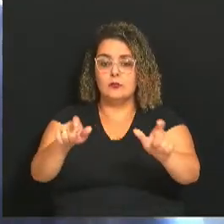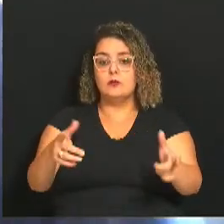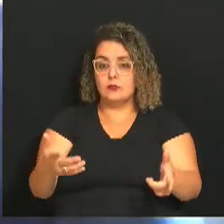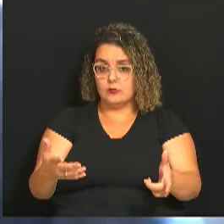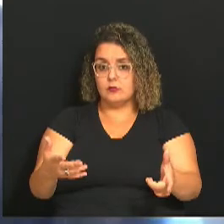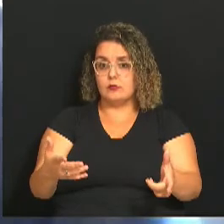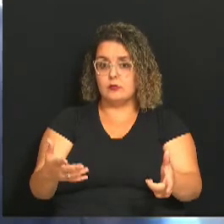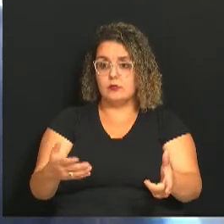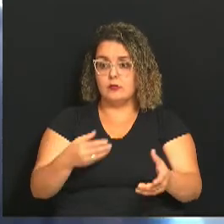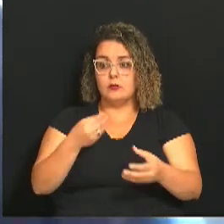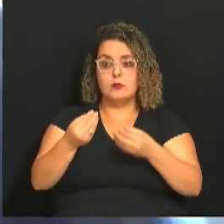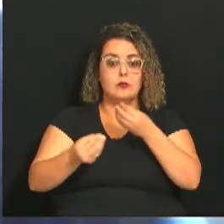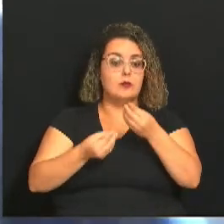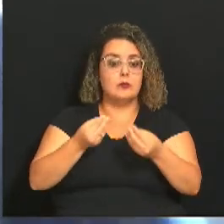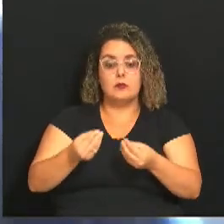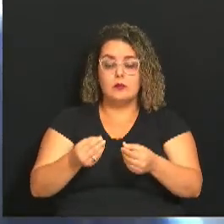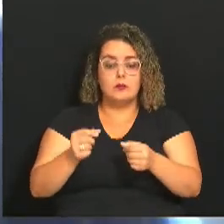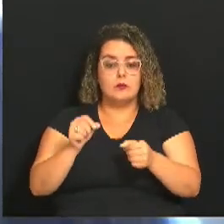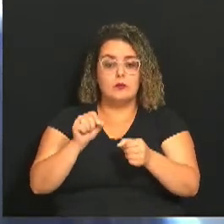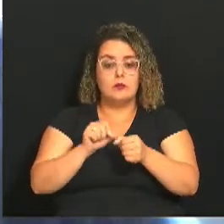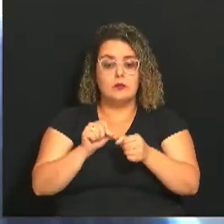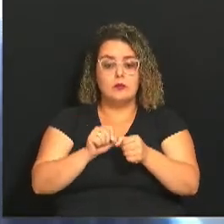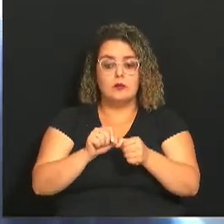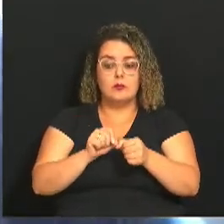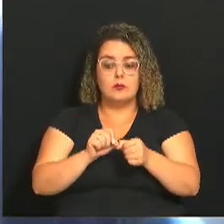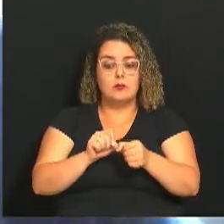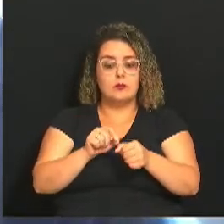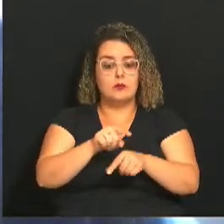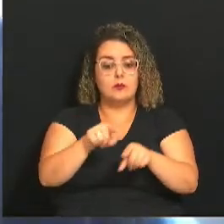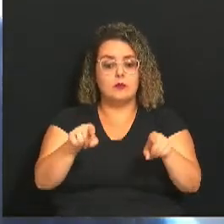alertas meteorológicos,